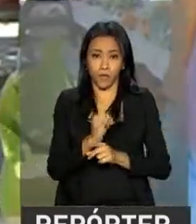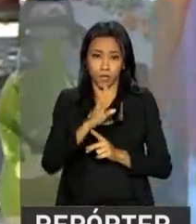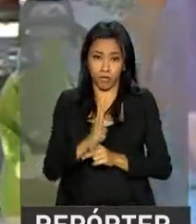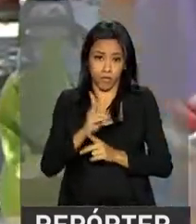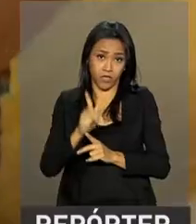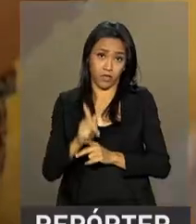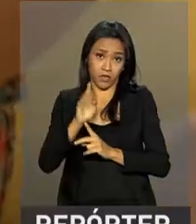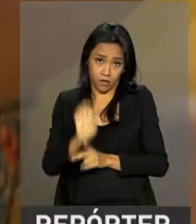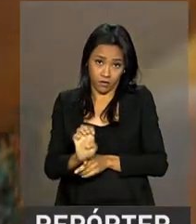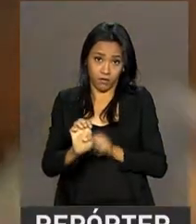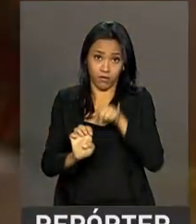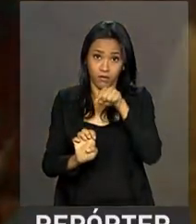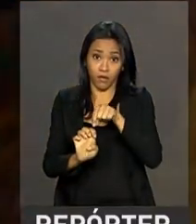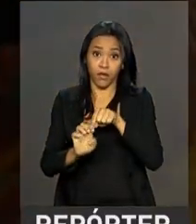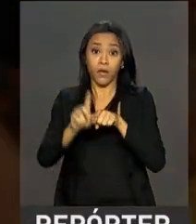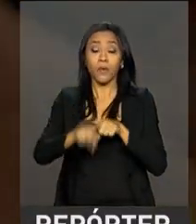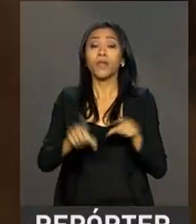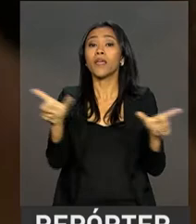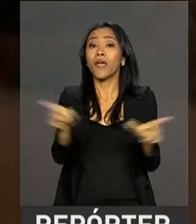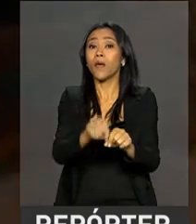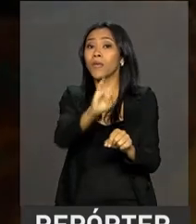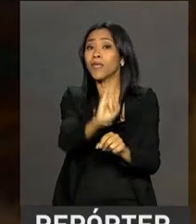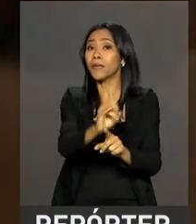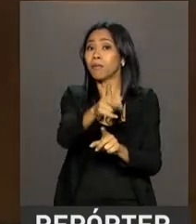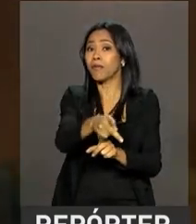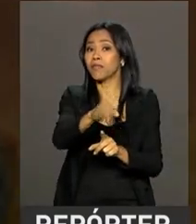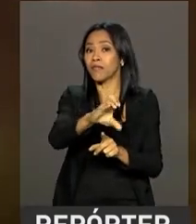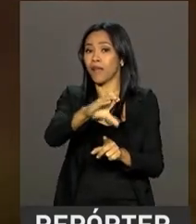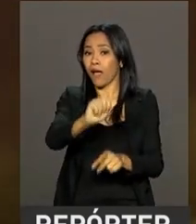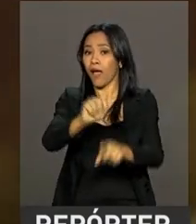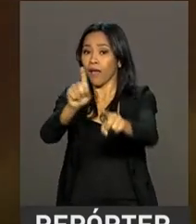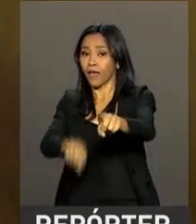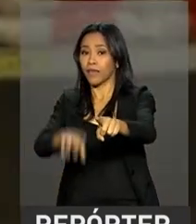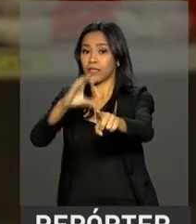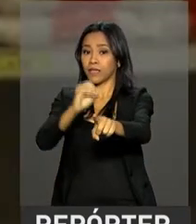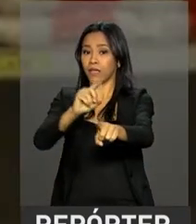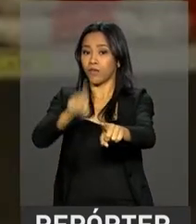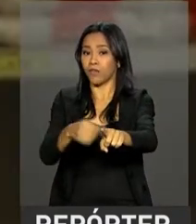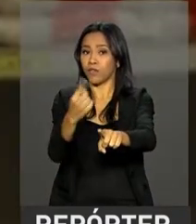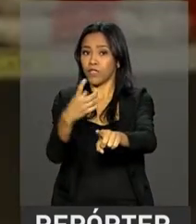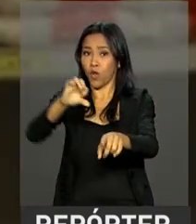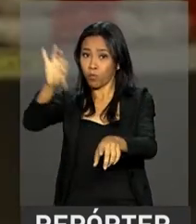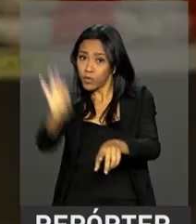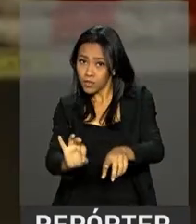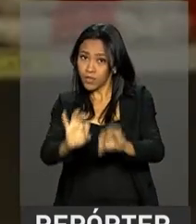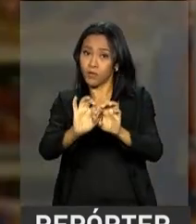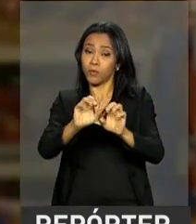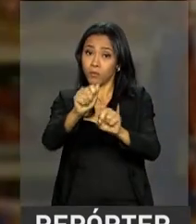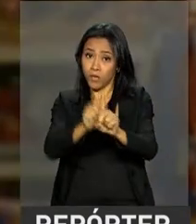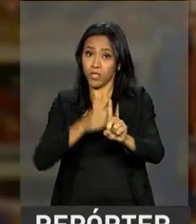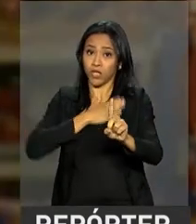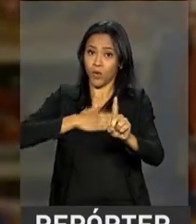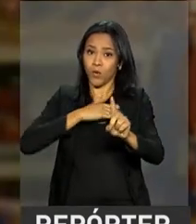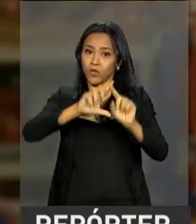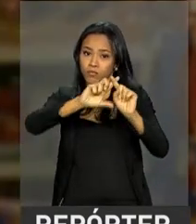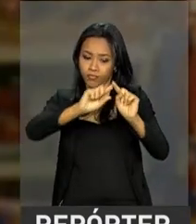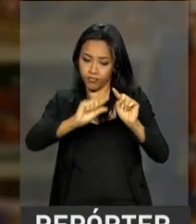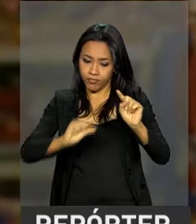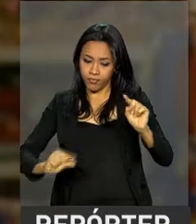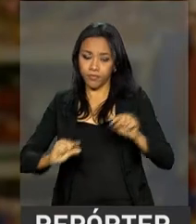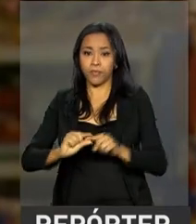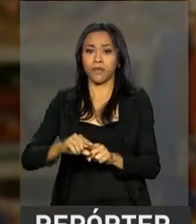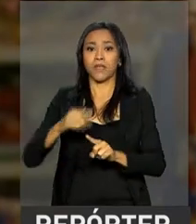preços ao consumidor amplo ipca-15 foi de 0,19 por cento em agosto desacelerou e chegou a